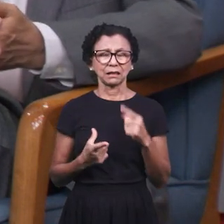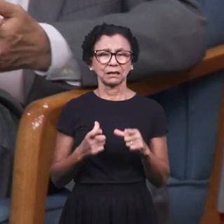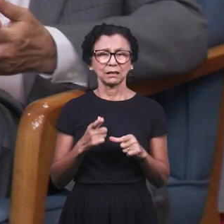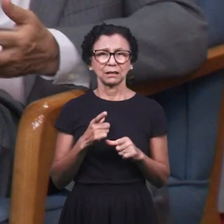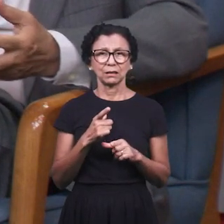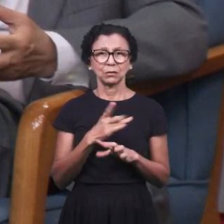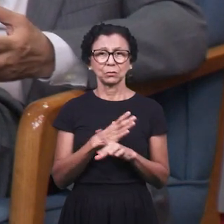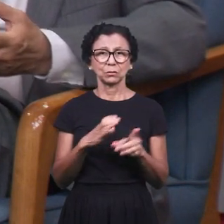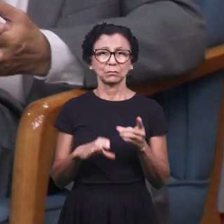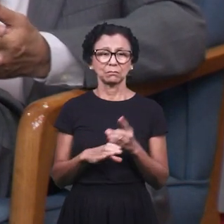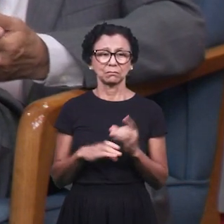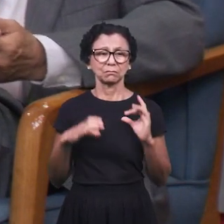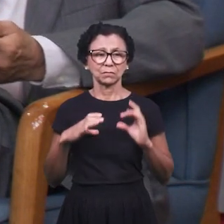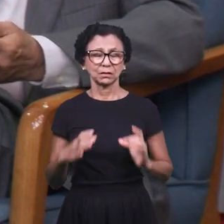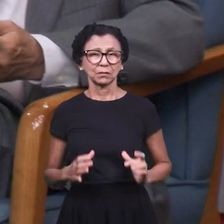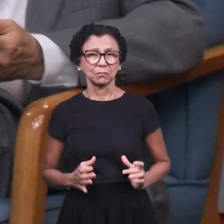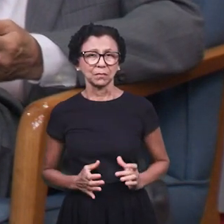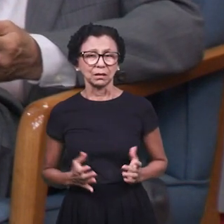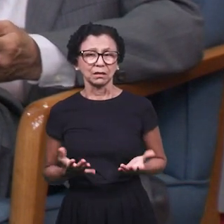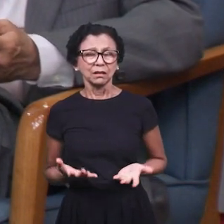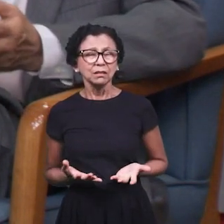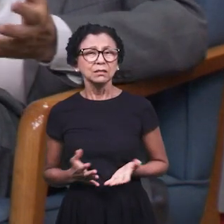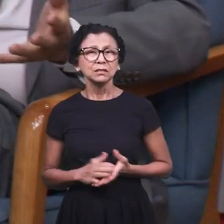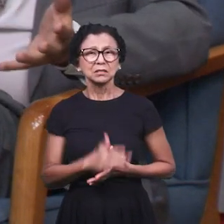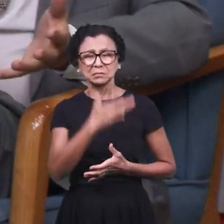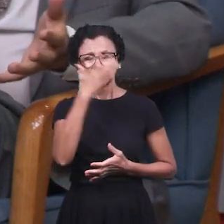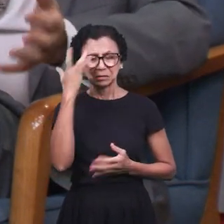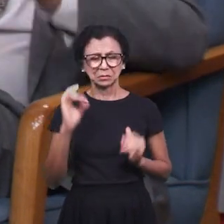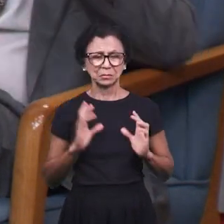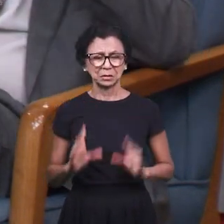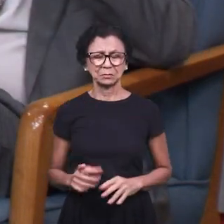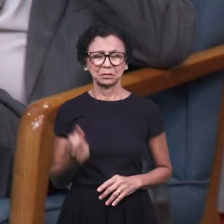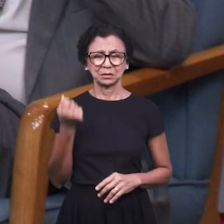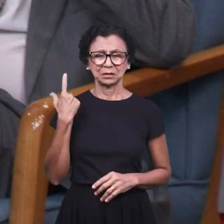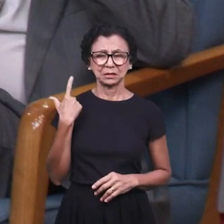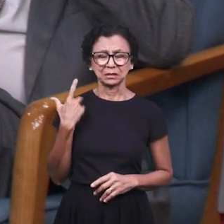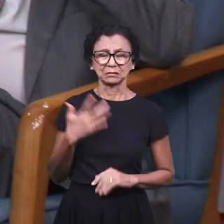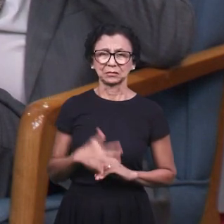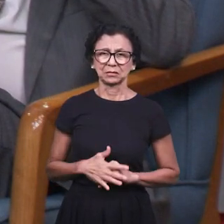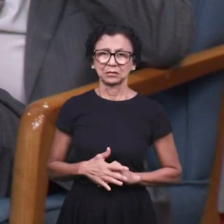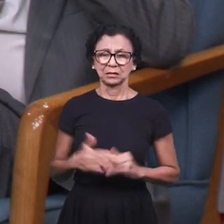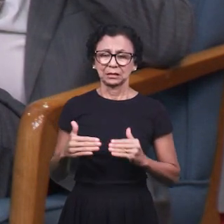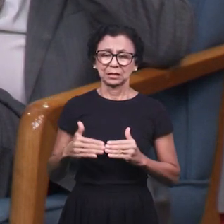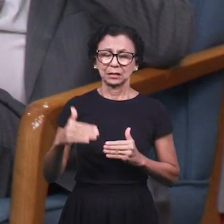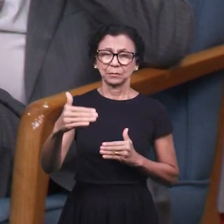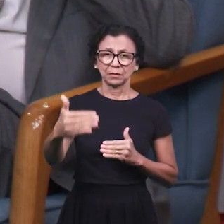Nós começamos a ter uma experiência muito grande com dons espirituais.